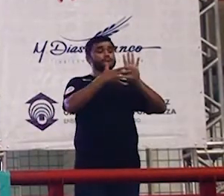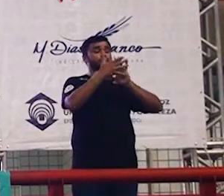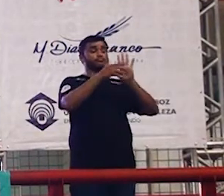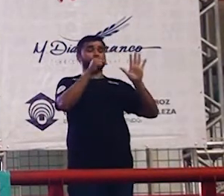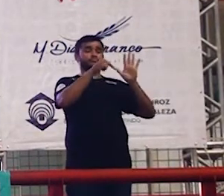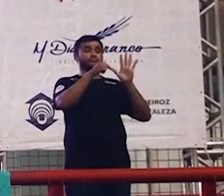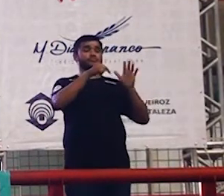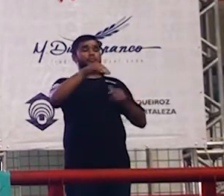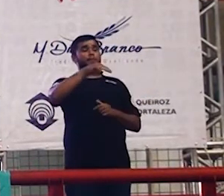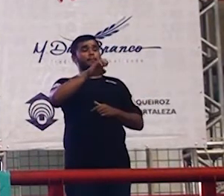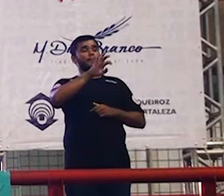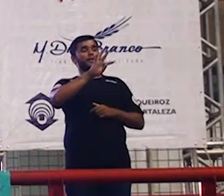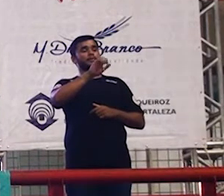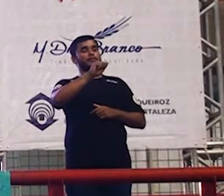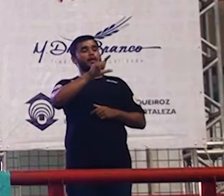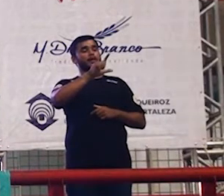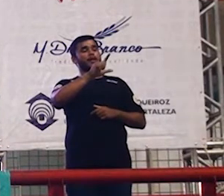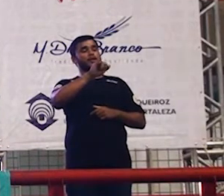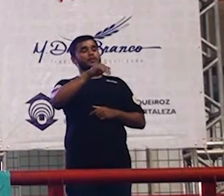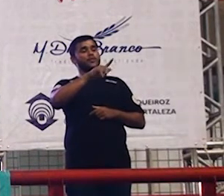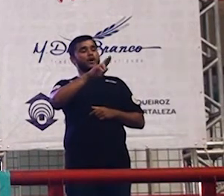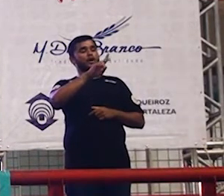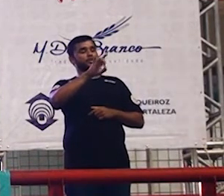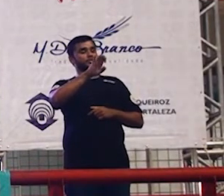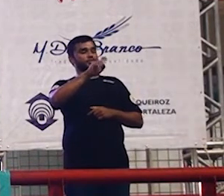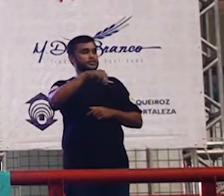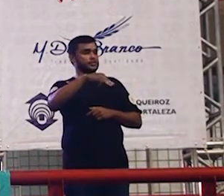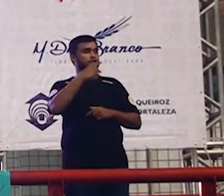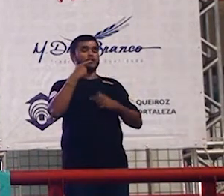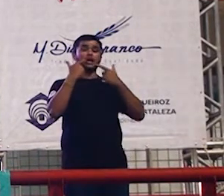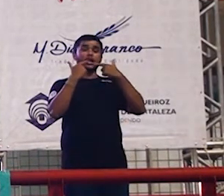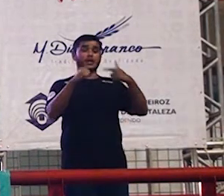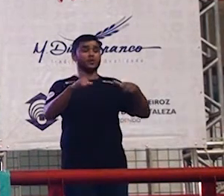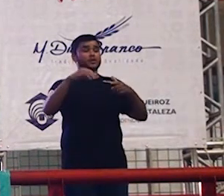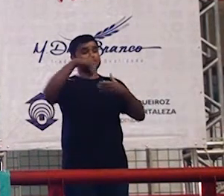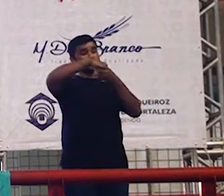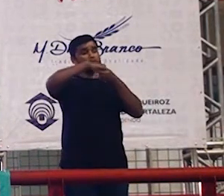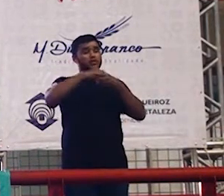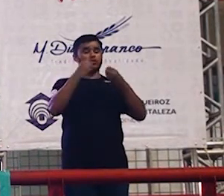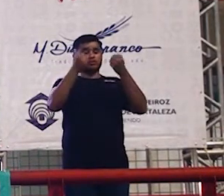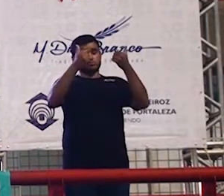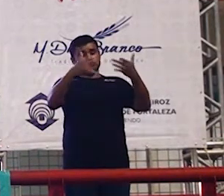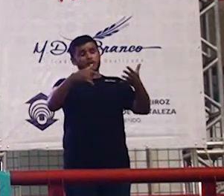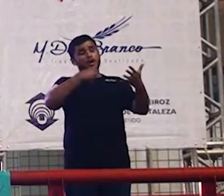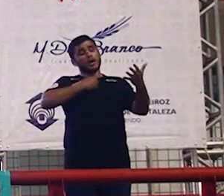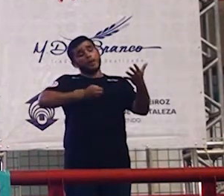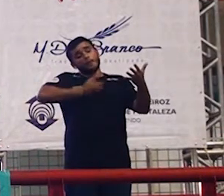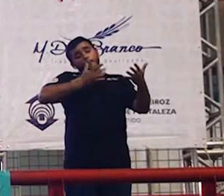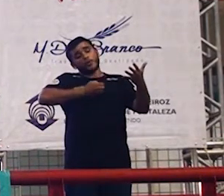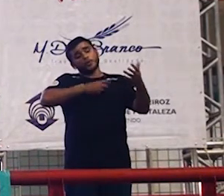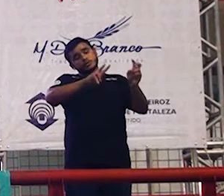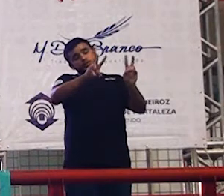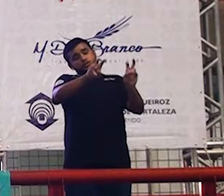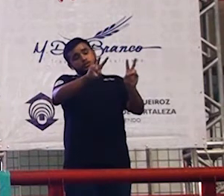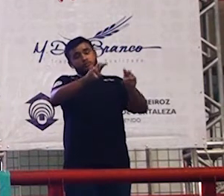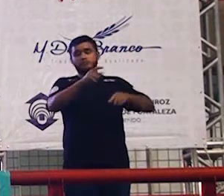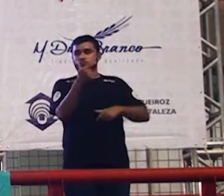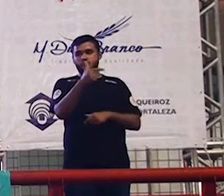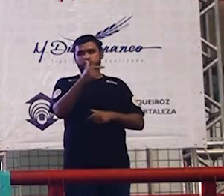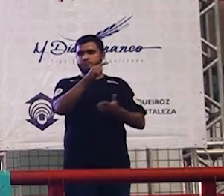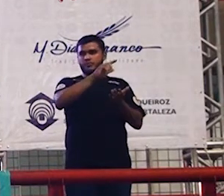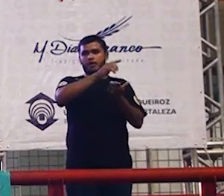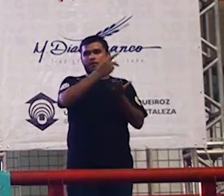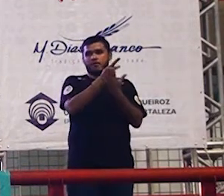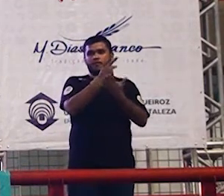destaca-se a metalinguagem. Quando é que eu tenho metalinguagem? Quando o poeta fala sobre a própria poesia no texto. Não é o caso aí.